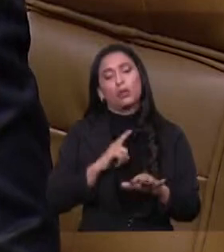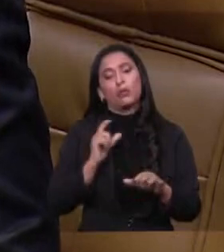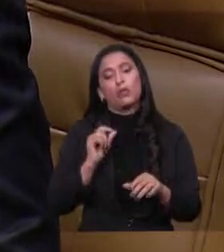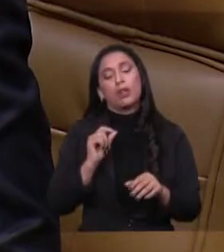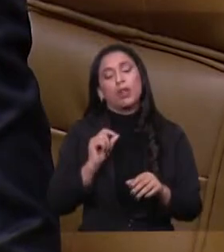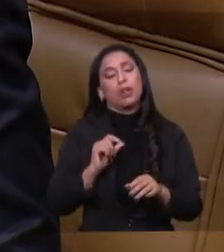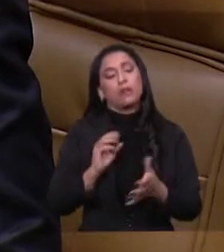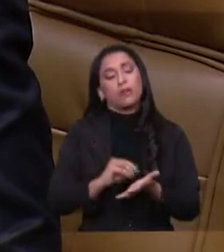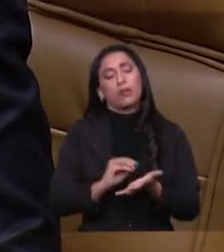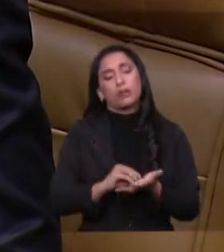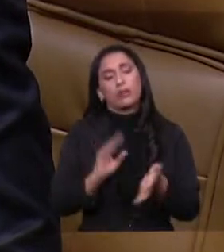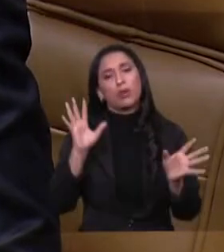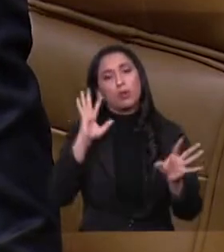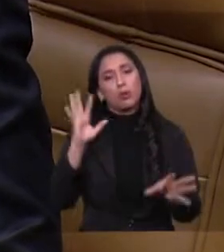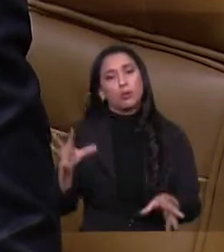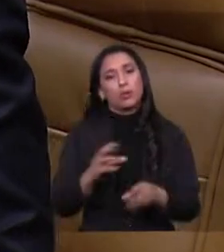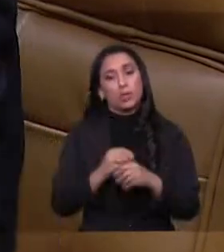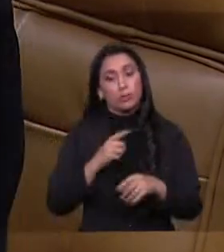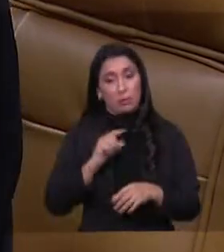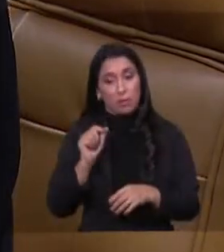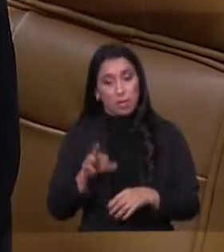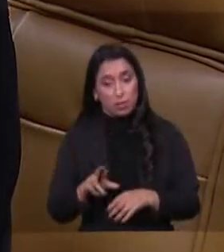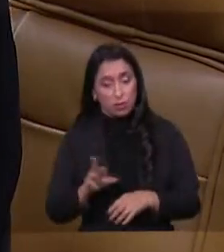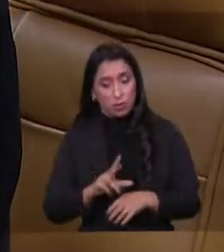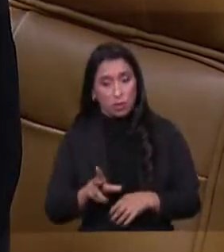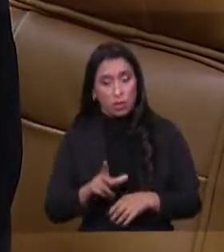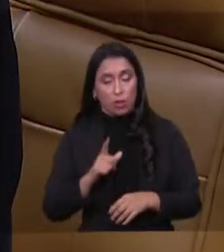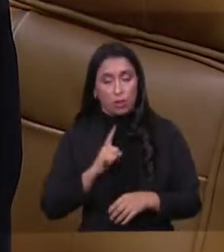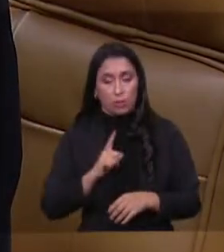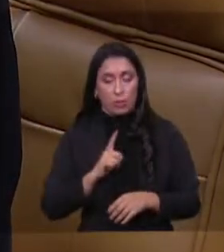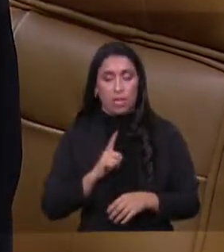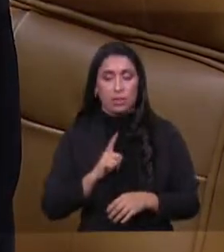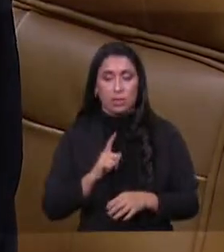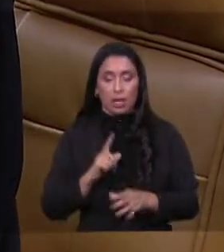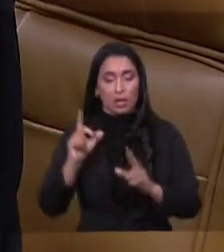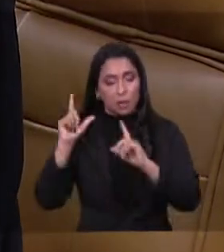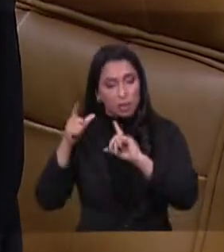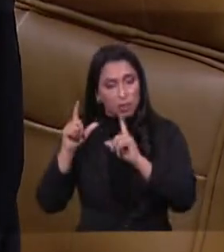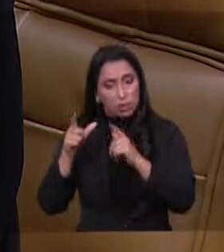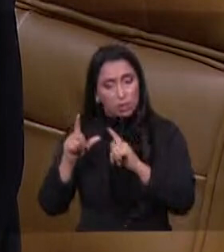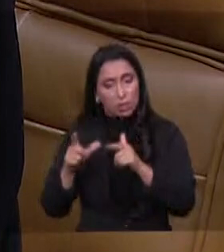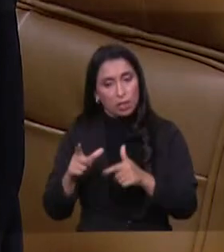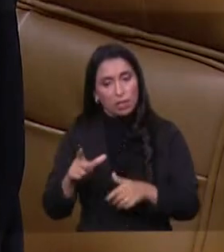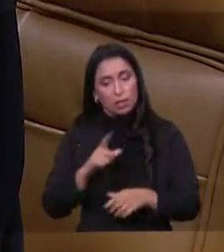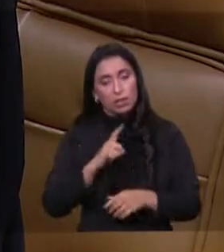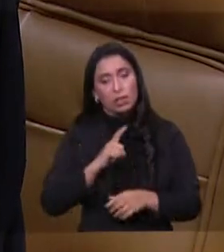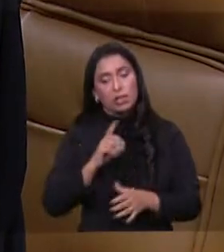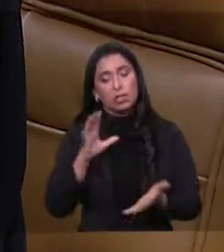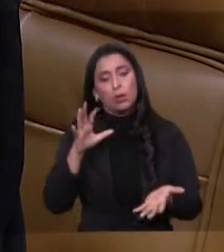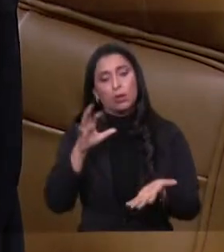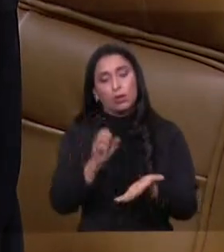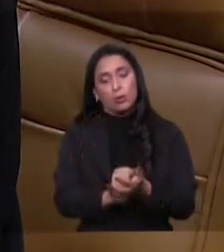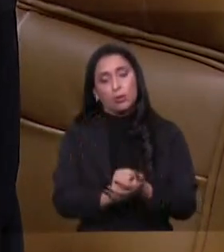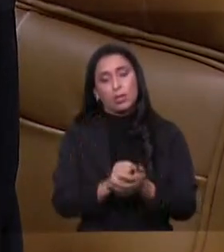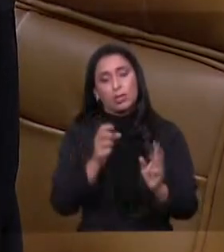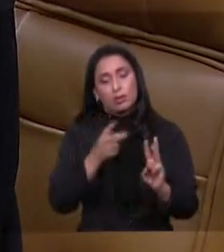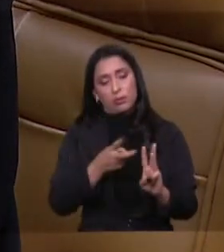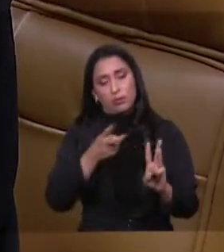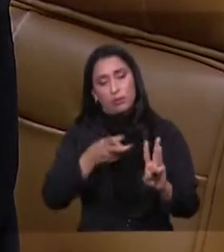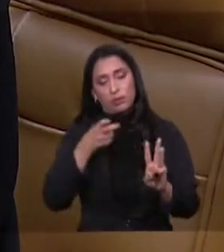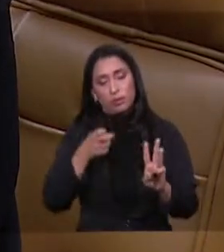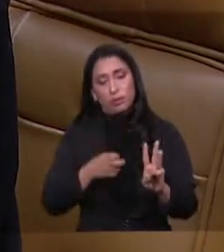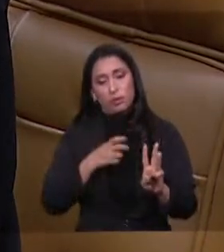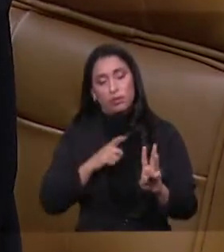falta de conclusão de processo administrativo demarcatório não inviabiliza o reconhecimento da tradicionalidade da ocupação indígena sobre a